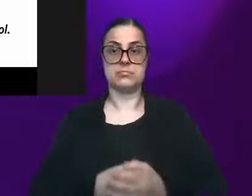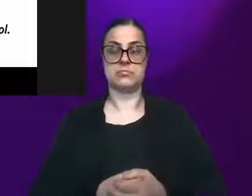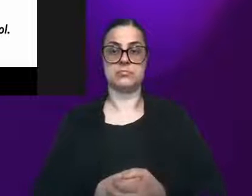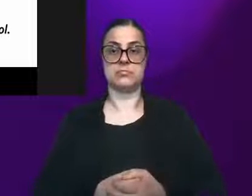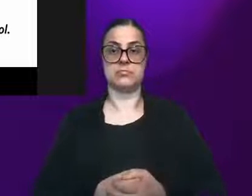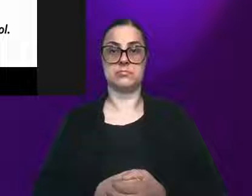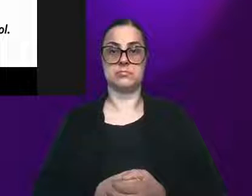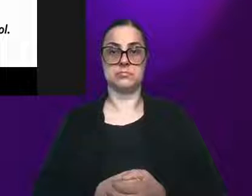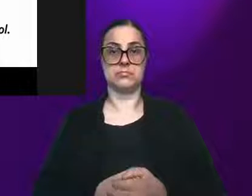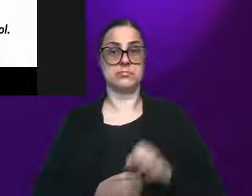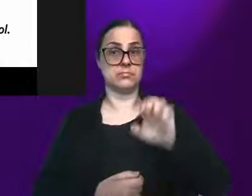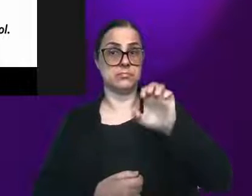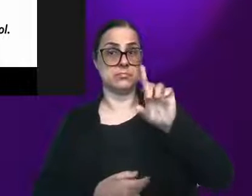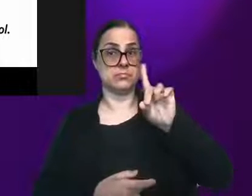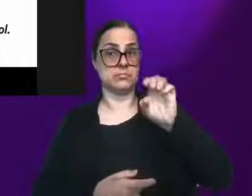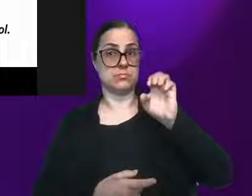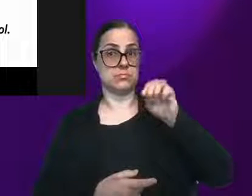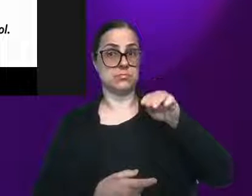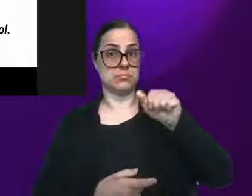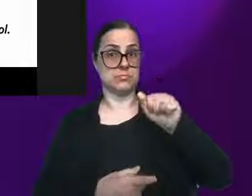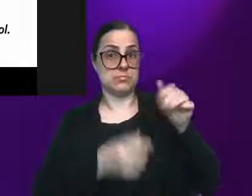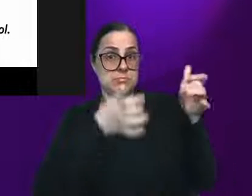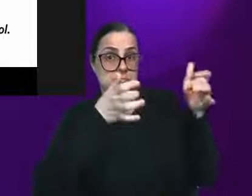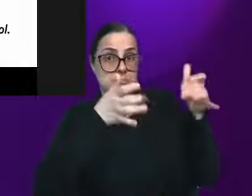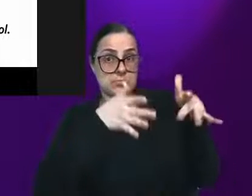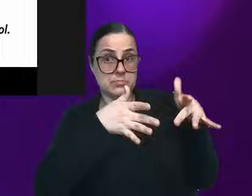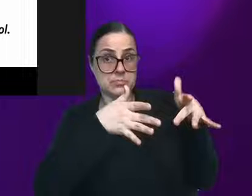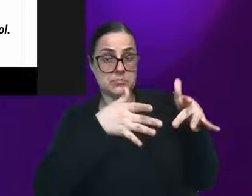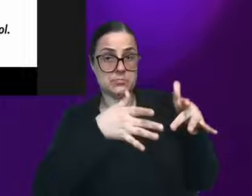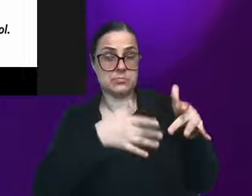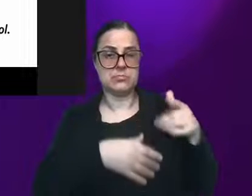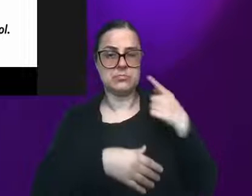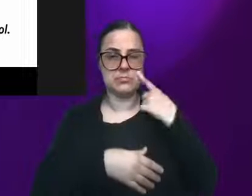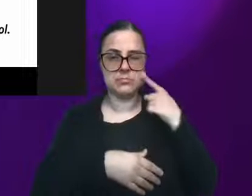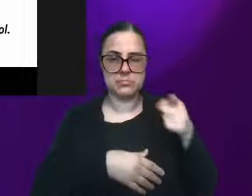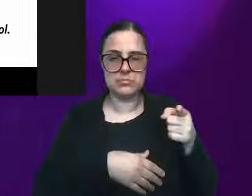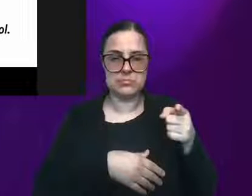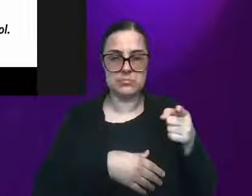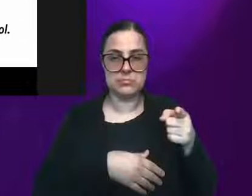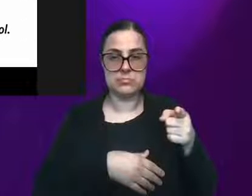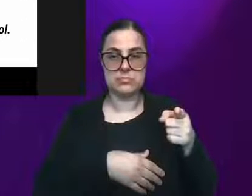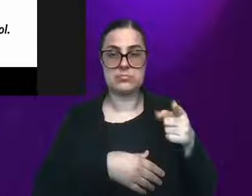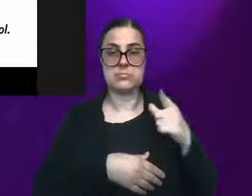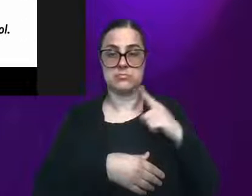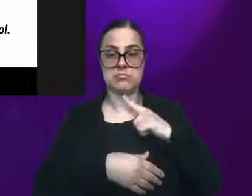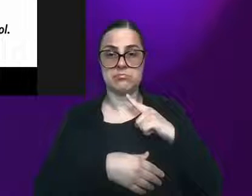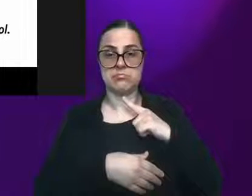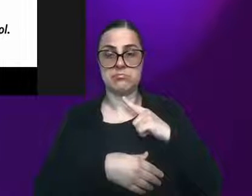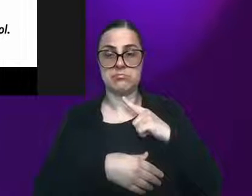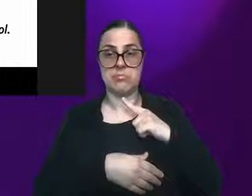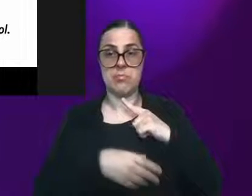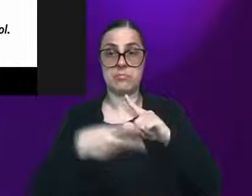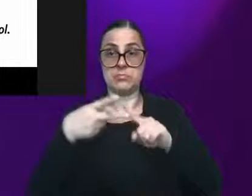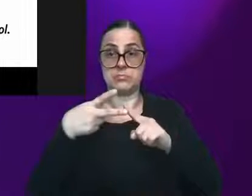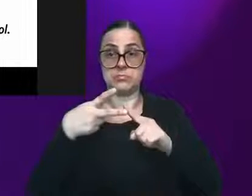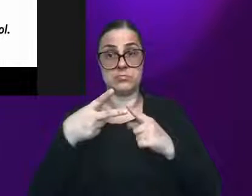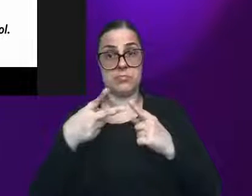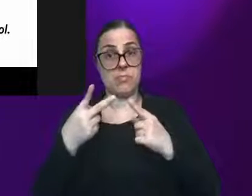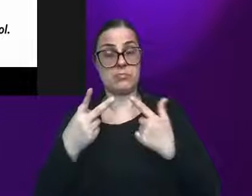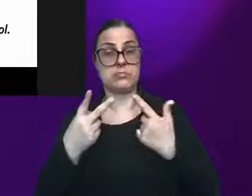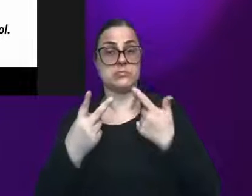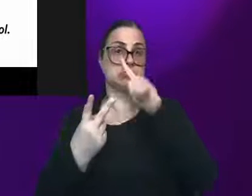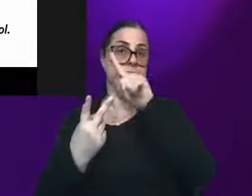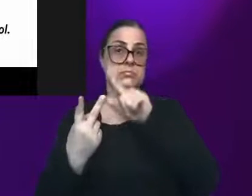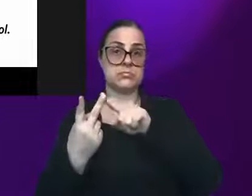edema tecidual, que está representado aqui por um interstício engurgitado, e a outra vertente seria